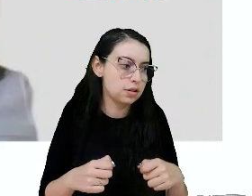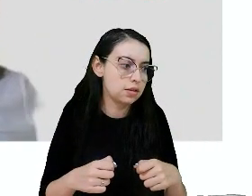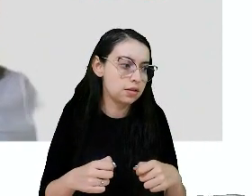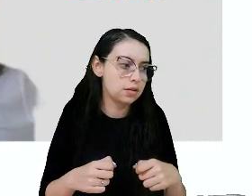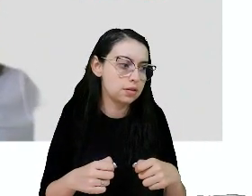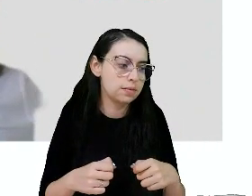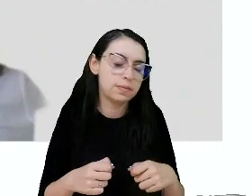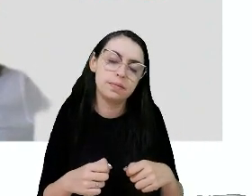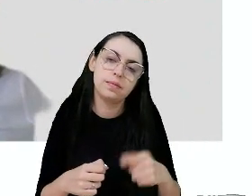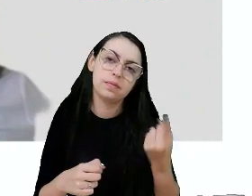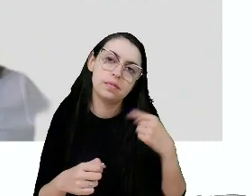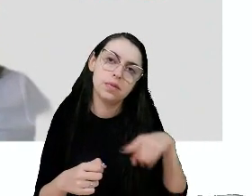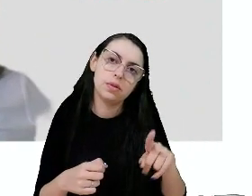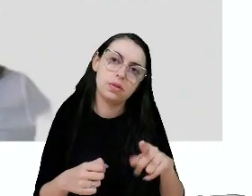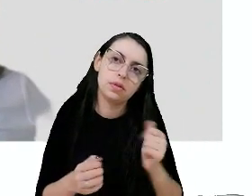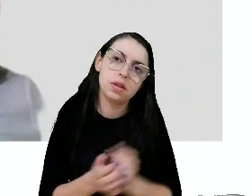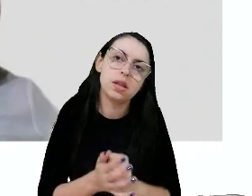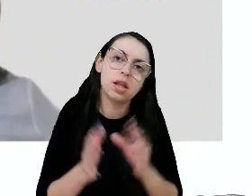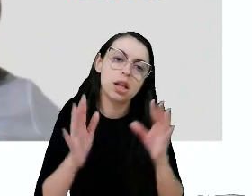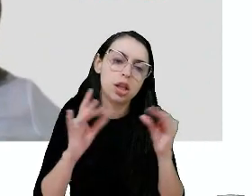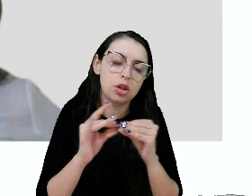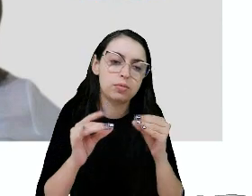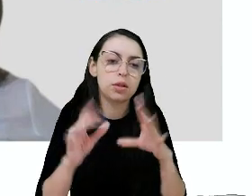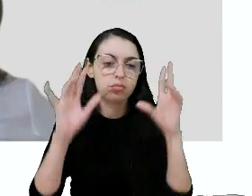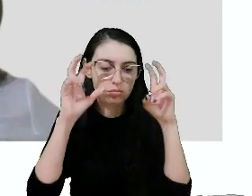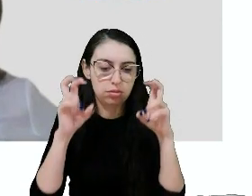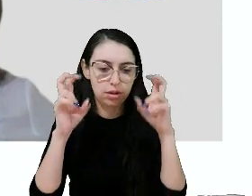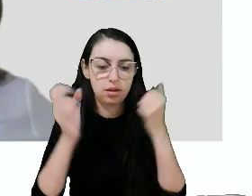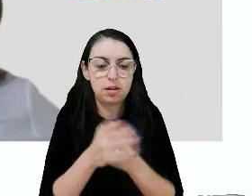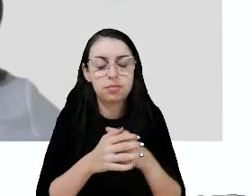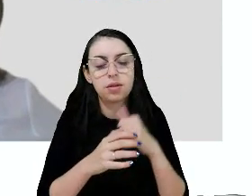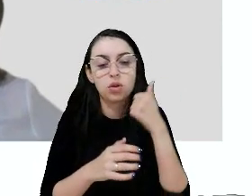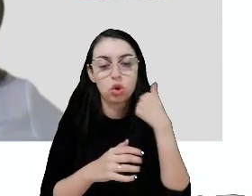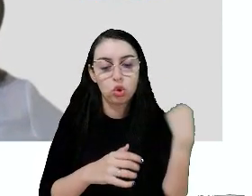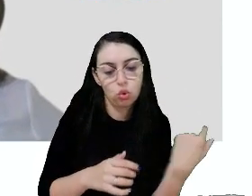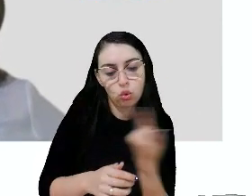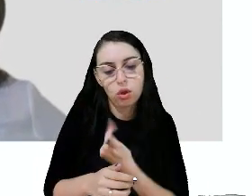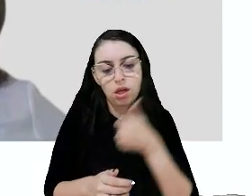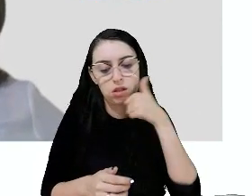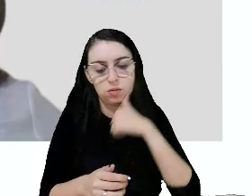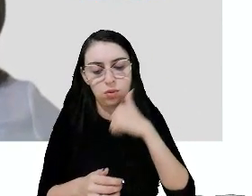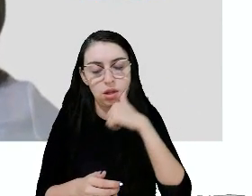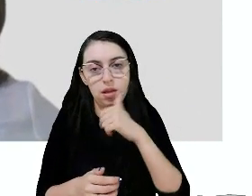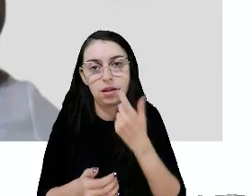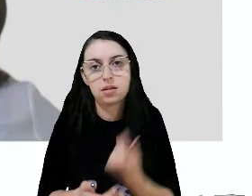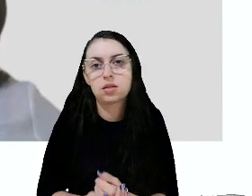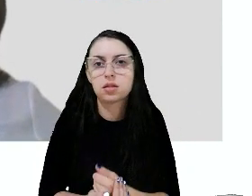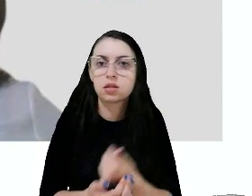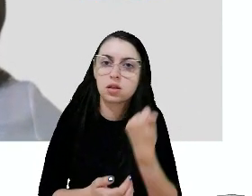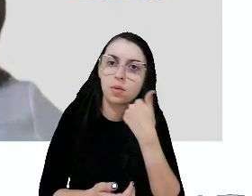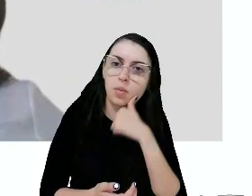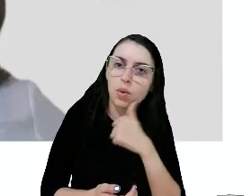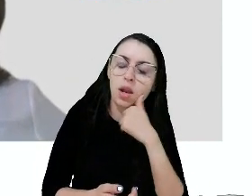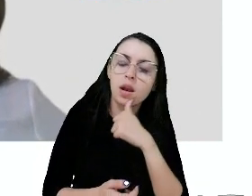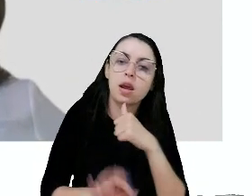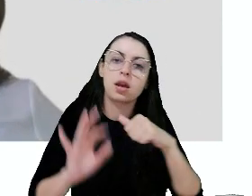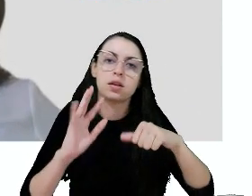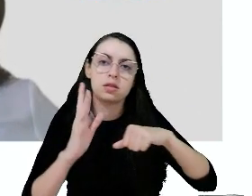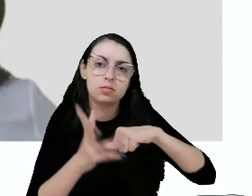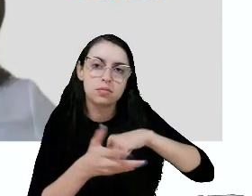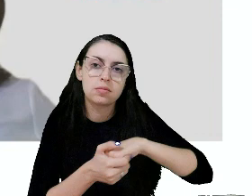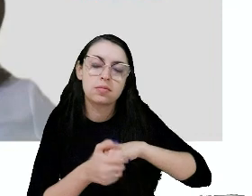sim, eu como feminista vou aqui agora limitar o meu tema a nós mulheres e às mulheres durante